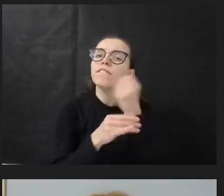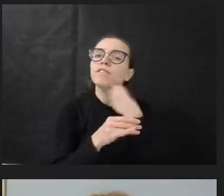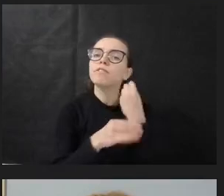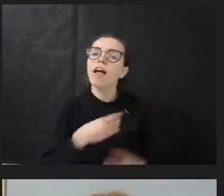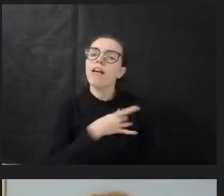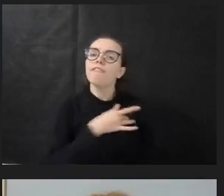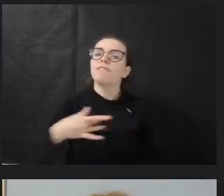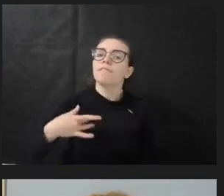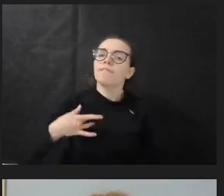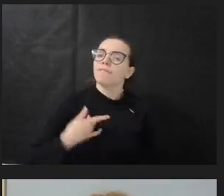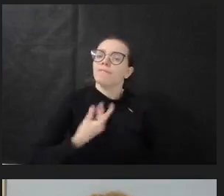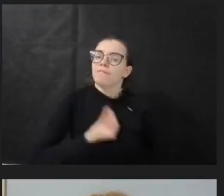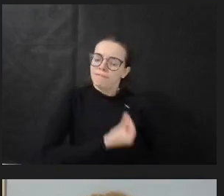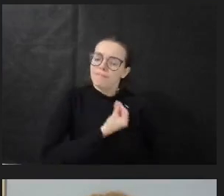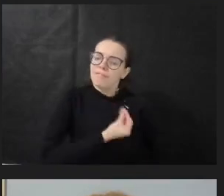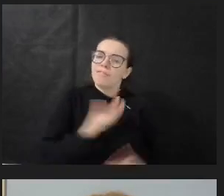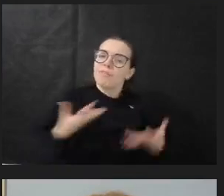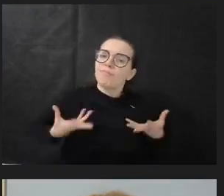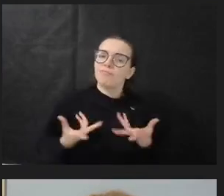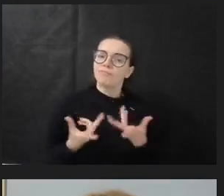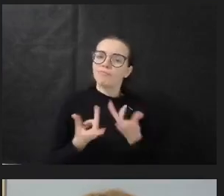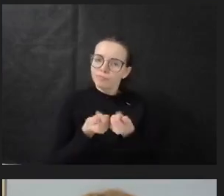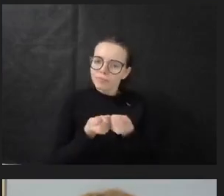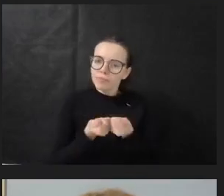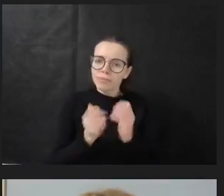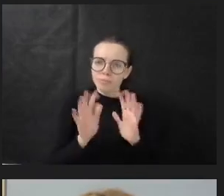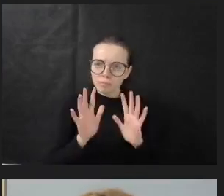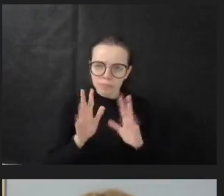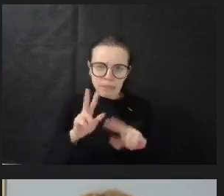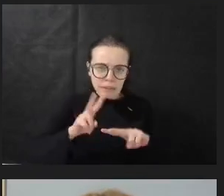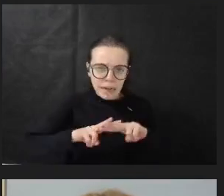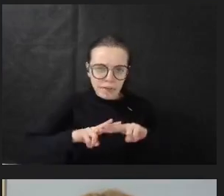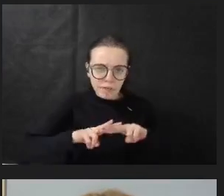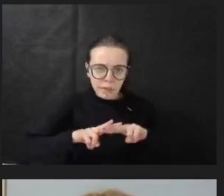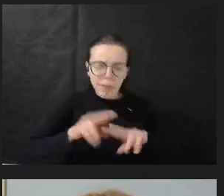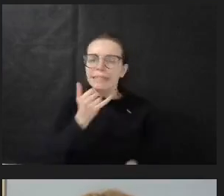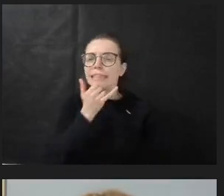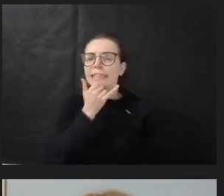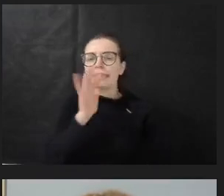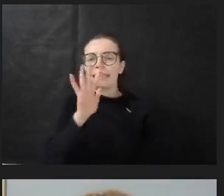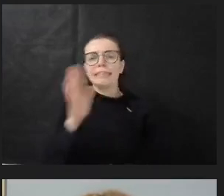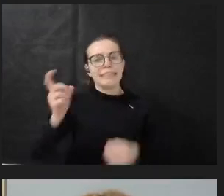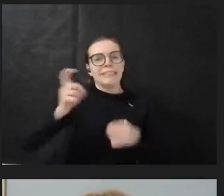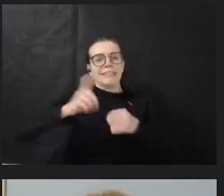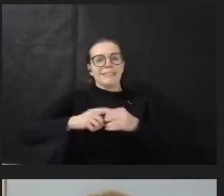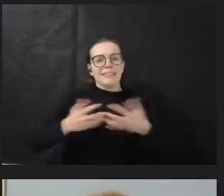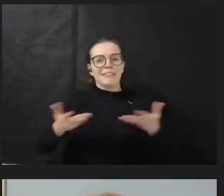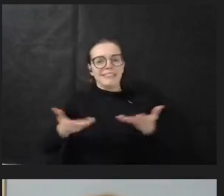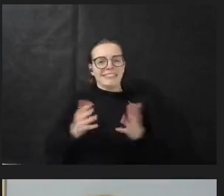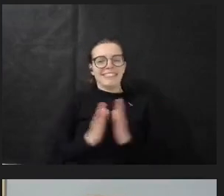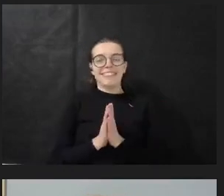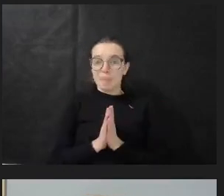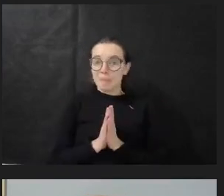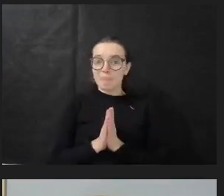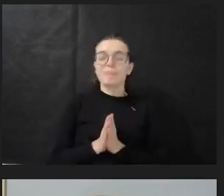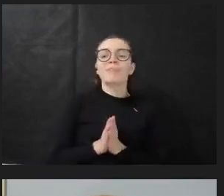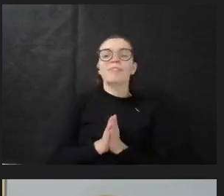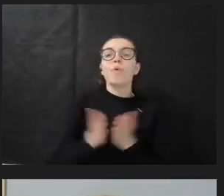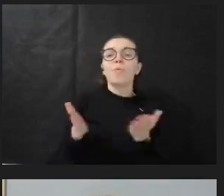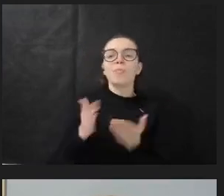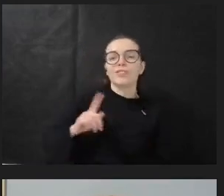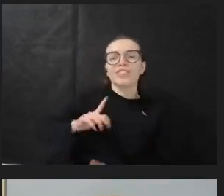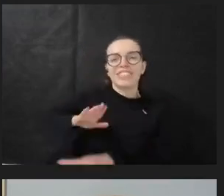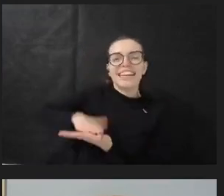Acho que eu voltei, né? Desculpa. Então, hoje a gente tem também intérpretes do Letras